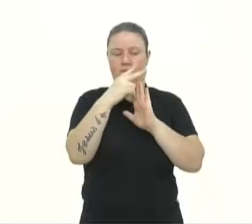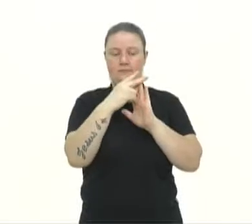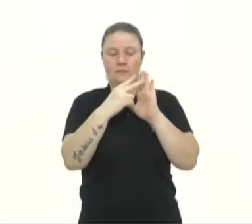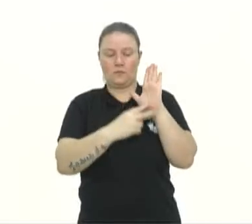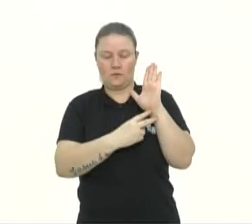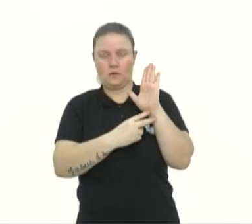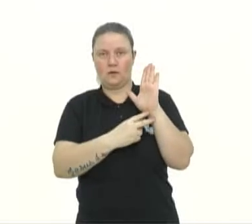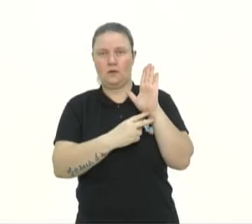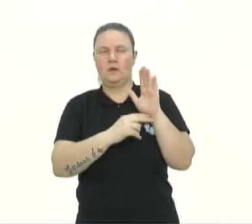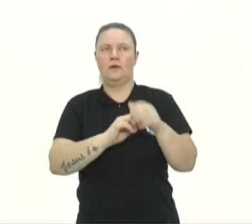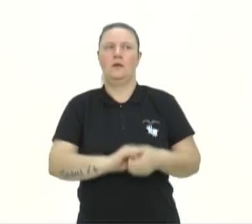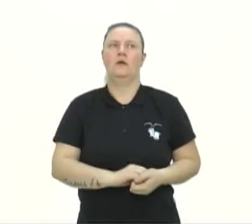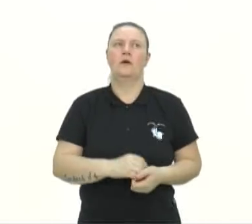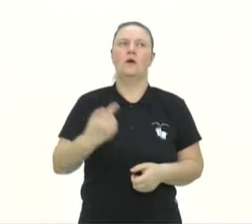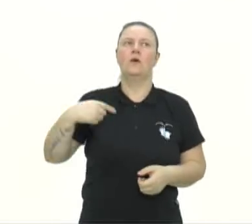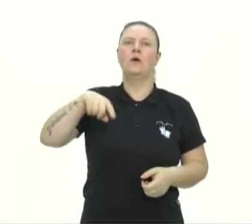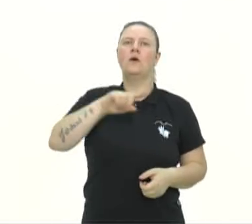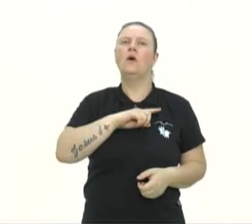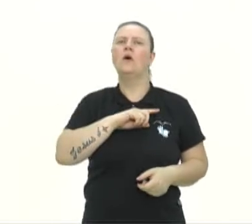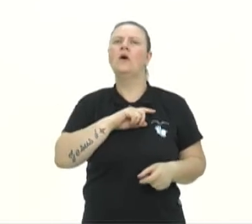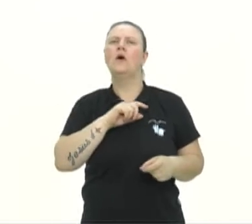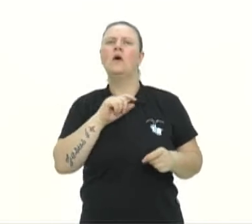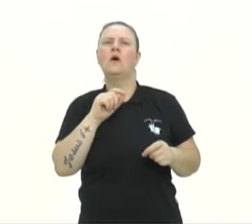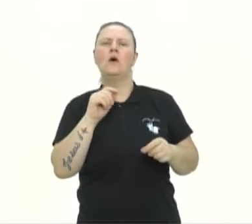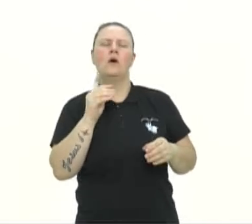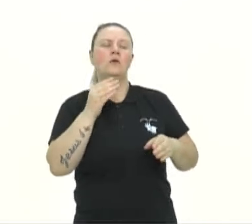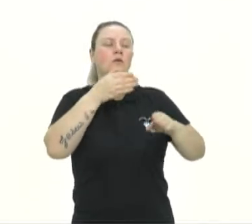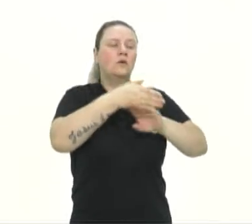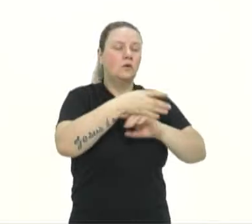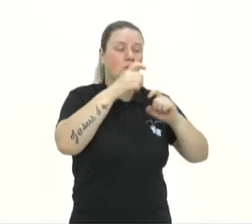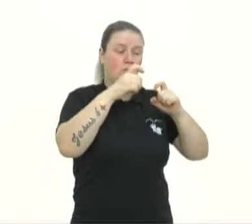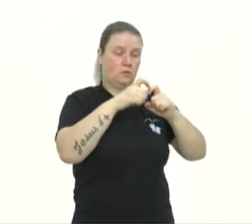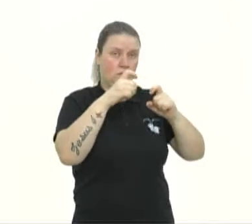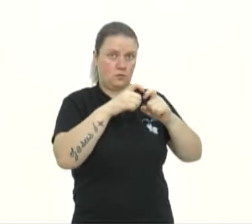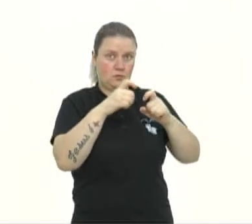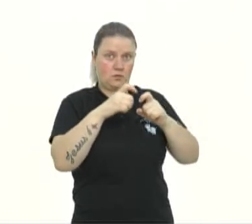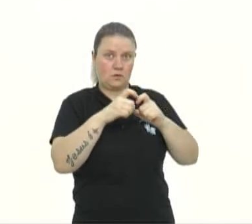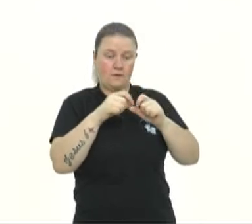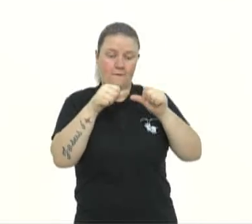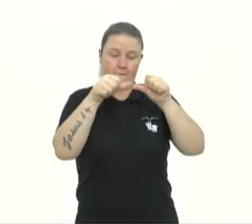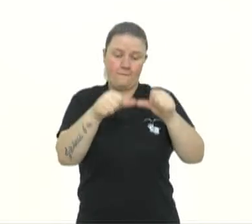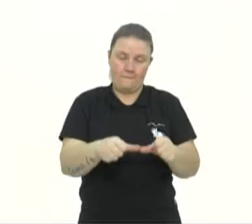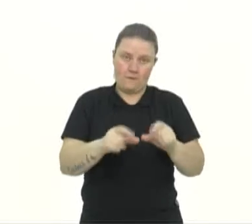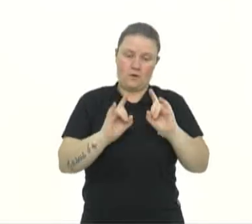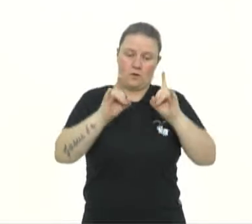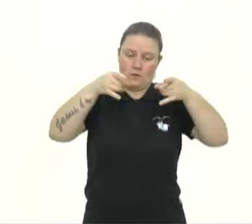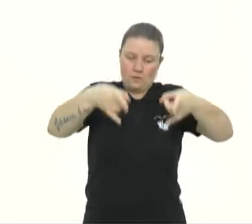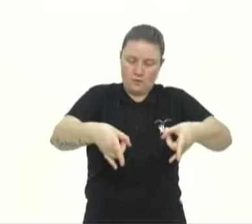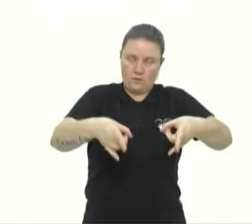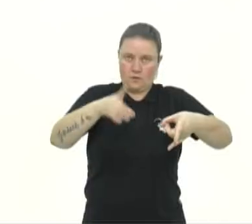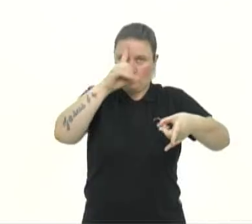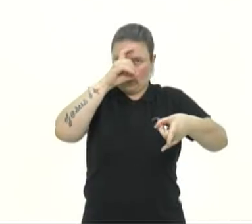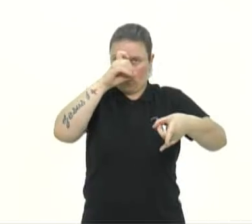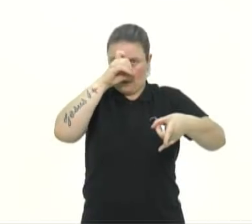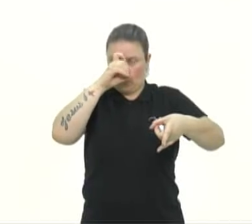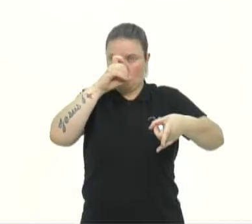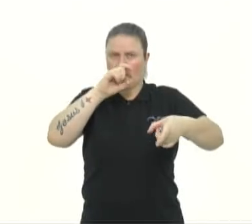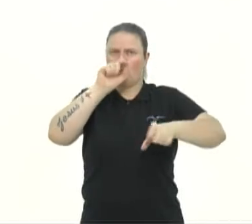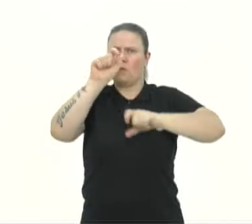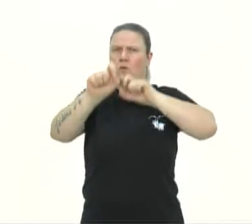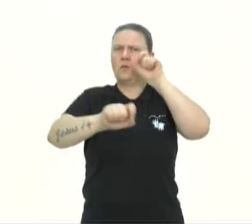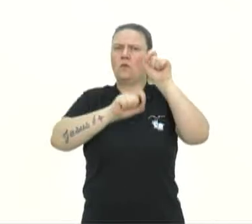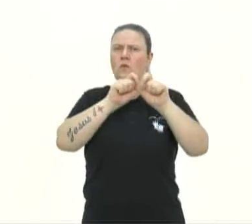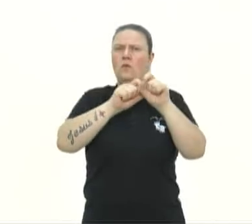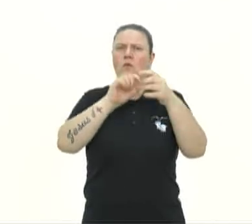trecho. A gente faz a consulta tal, se interna no mesmo quarto. Em qual